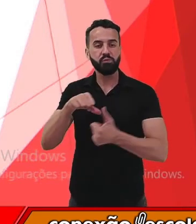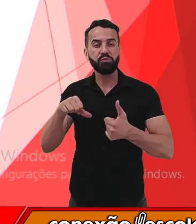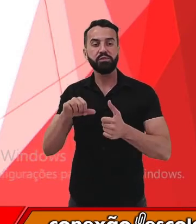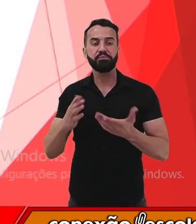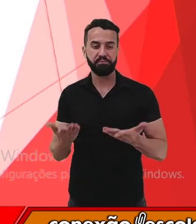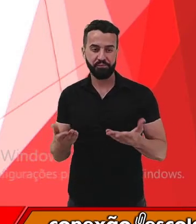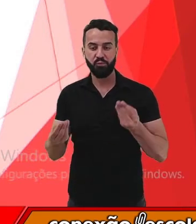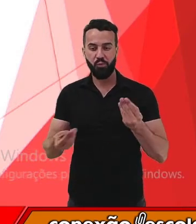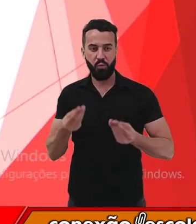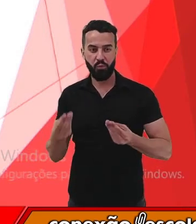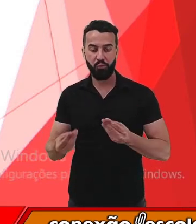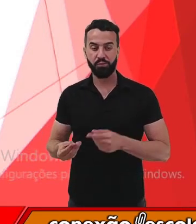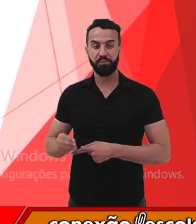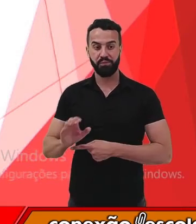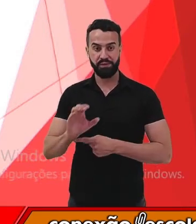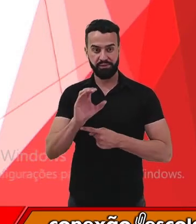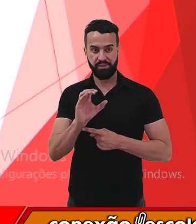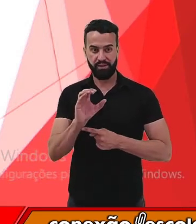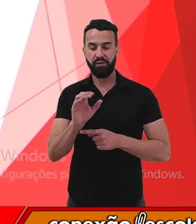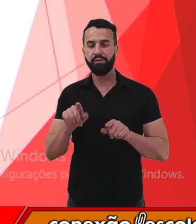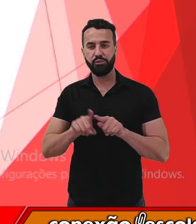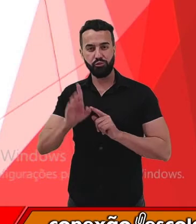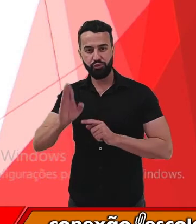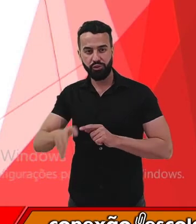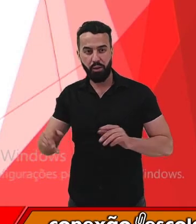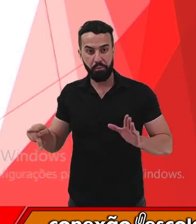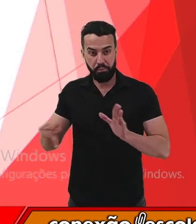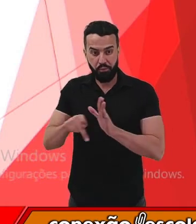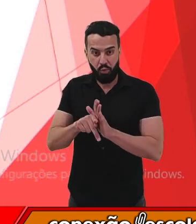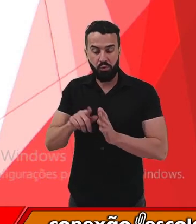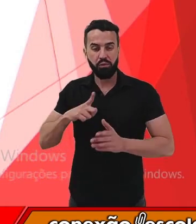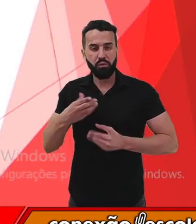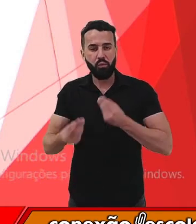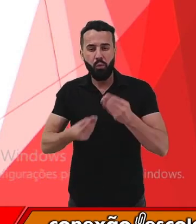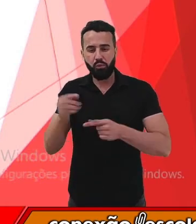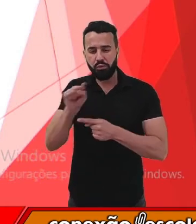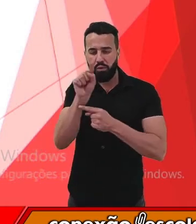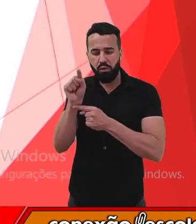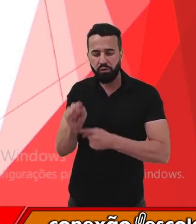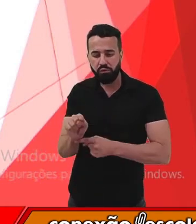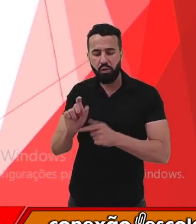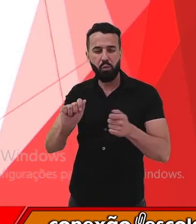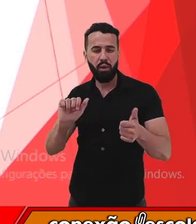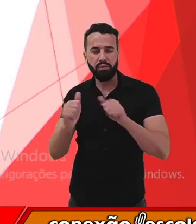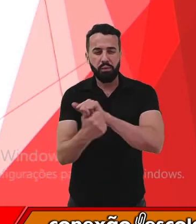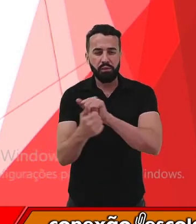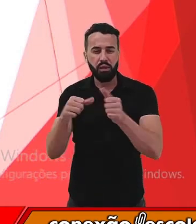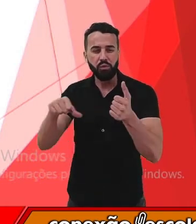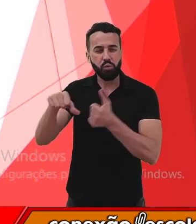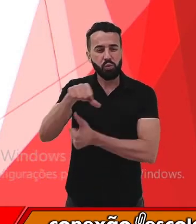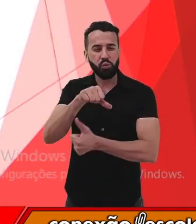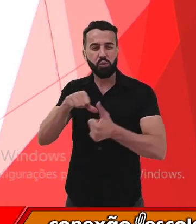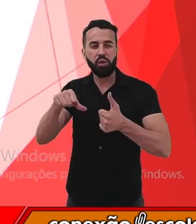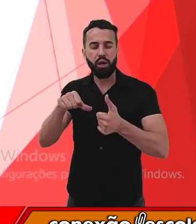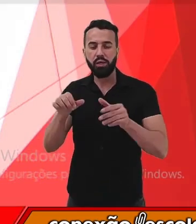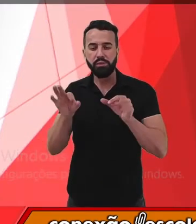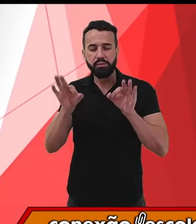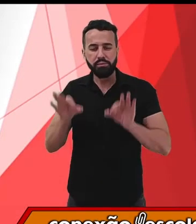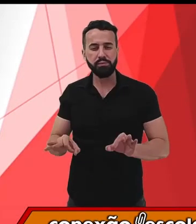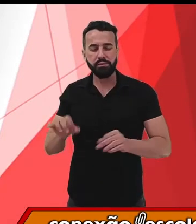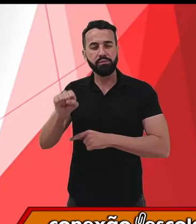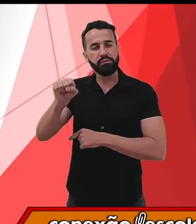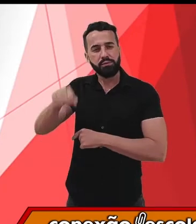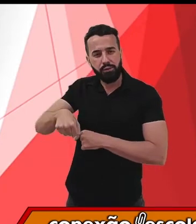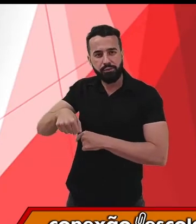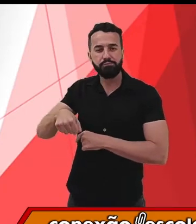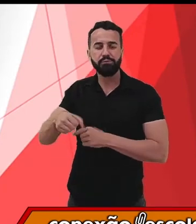letra C, eu já tenho a forma interrogativa, como que você coloca na afirmativa? Né? Eu não quero ler, nem traduzir, nem nada,